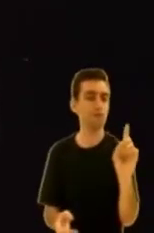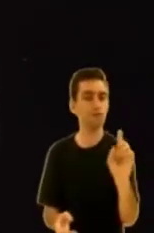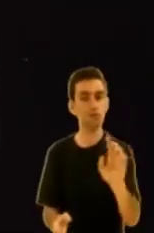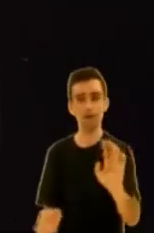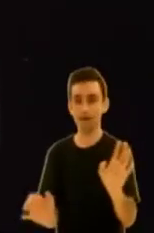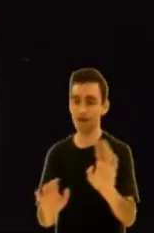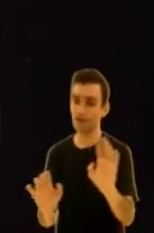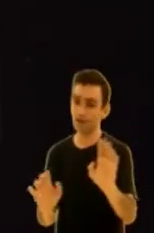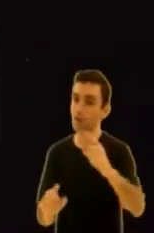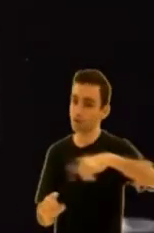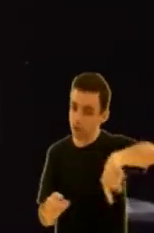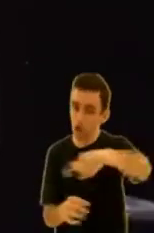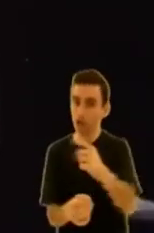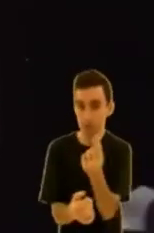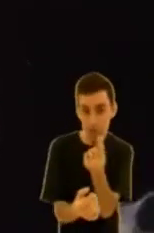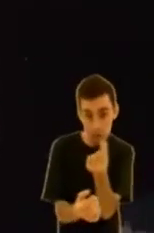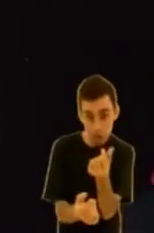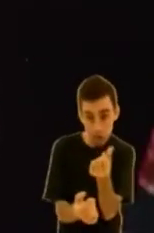investimento em